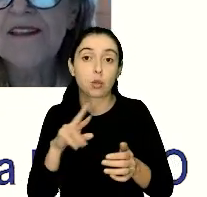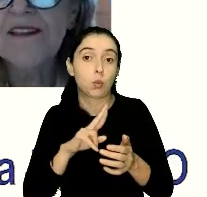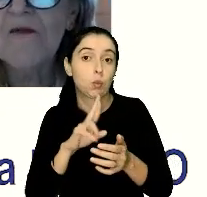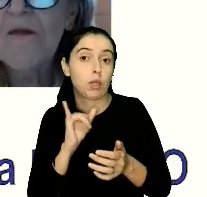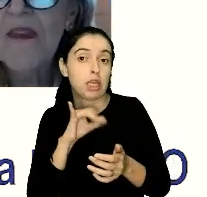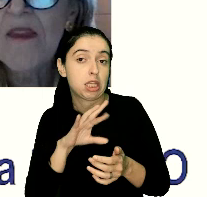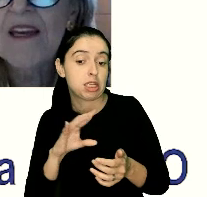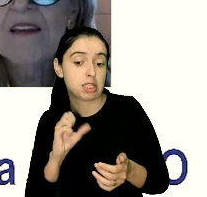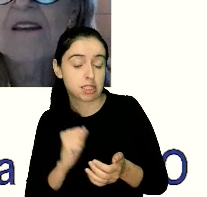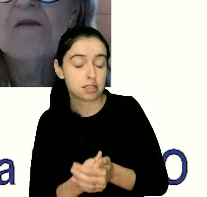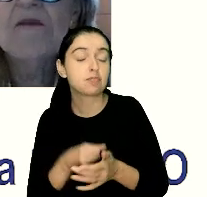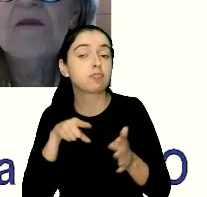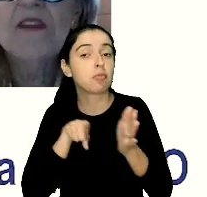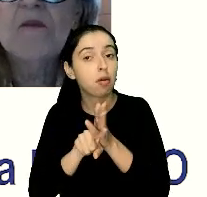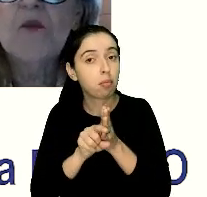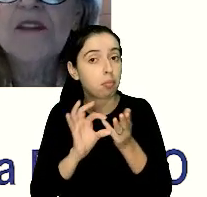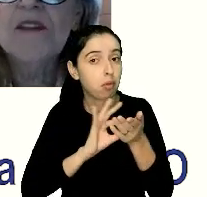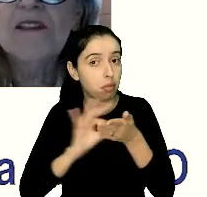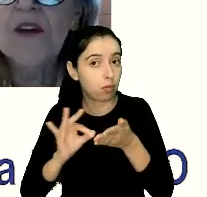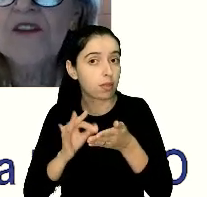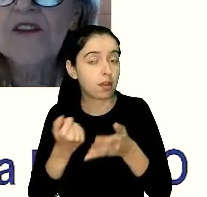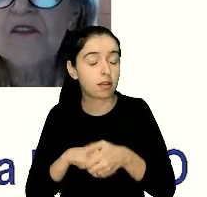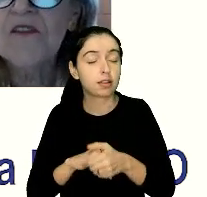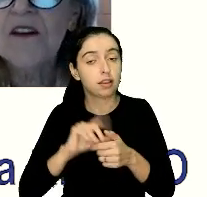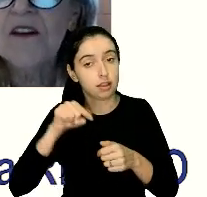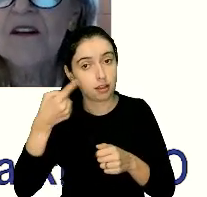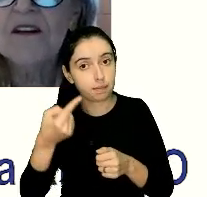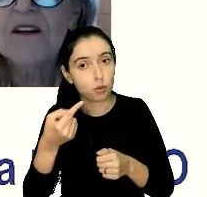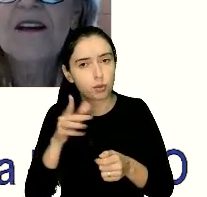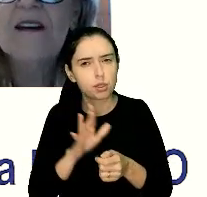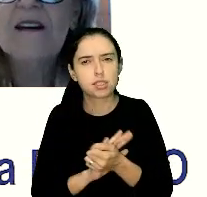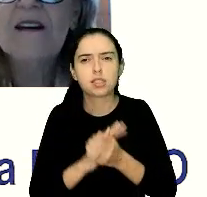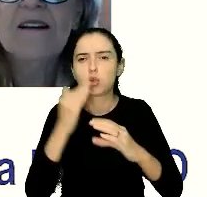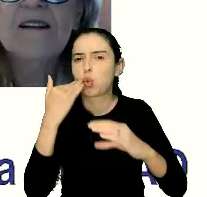mais essa questão e depois, se alguém tiver